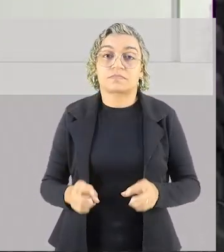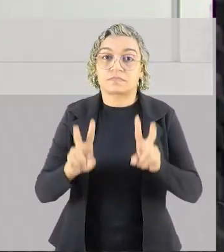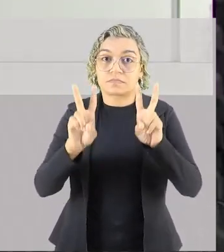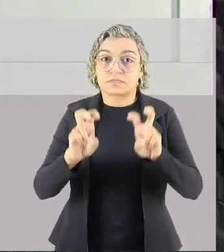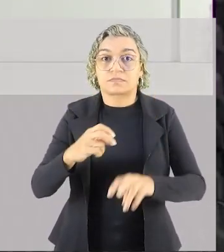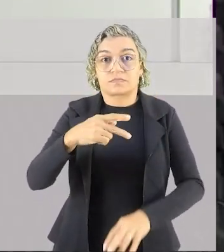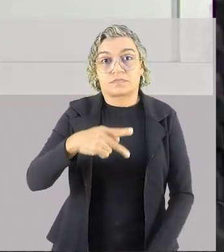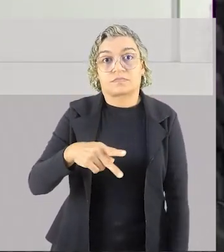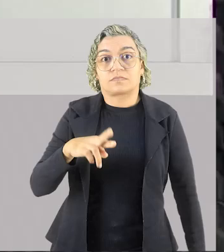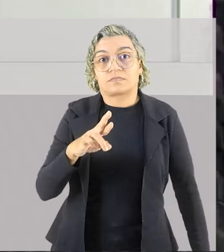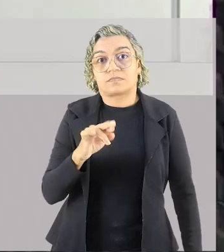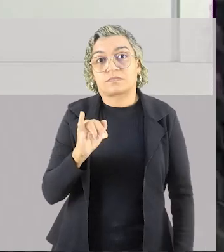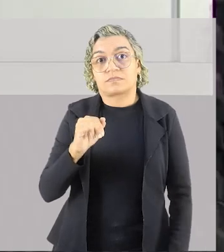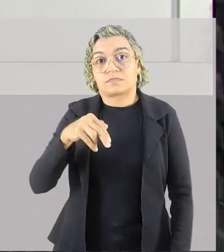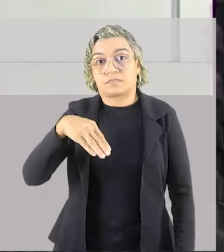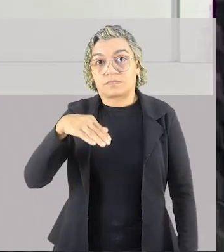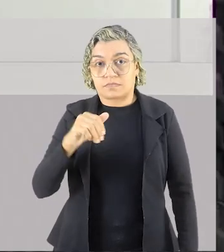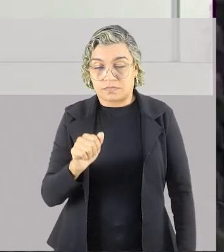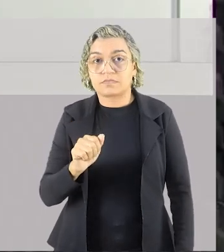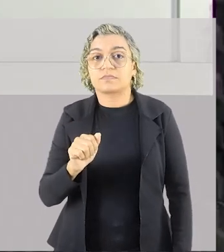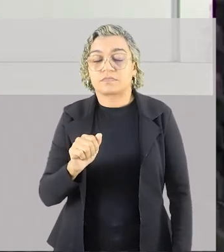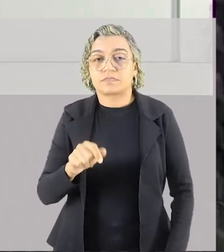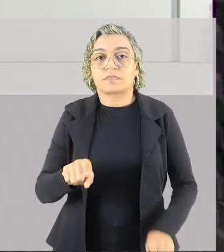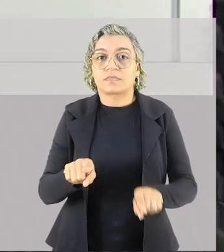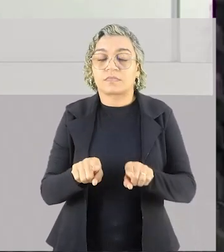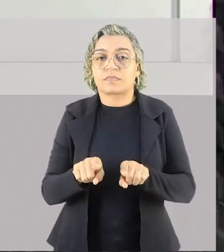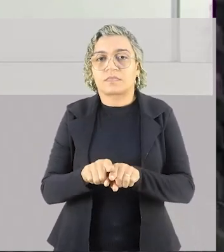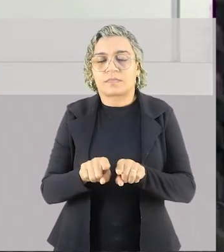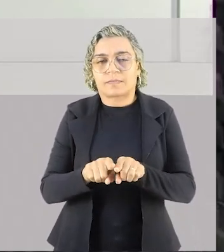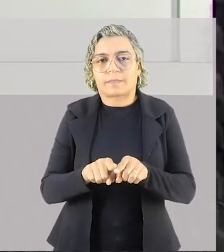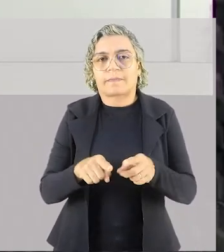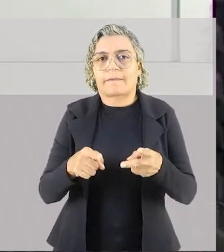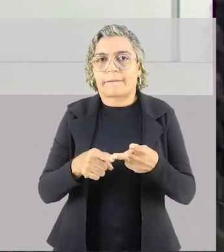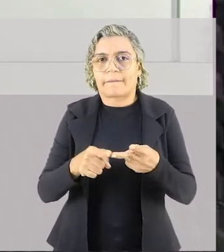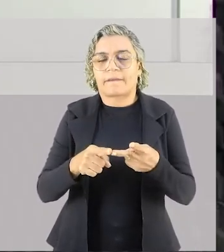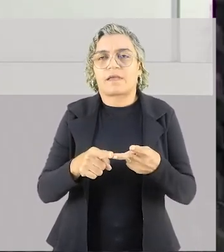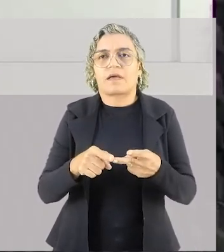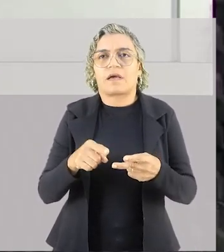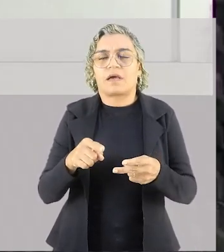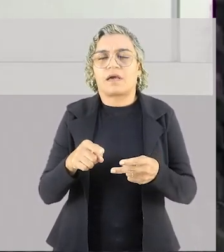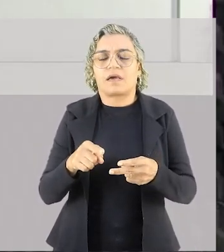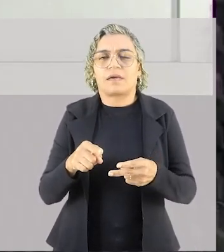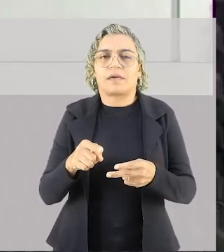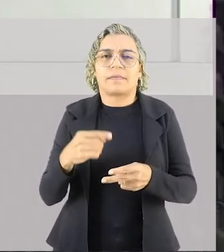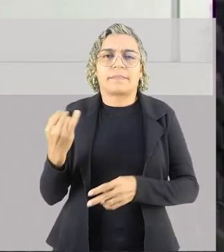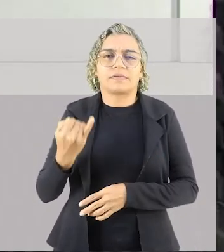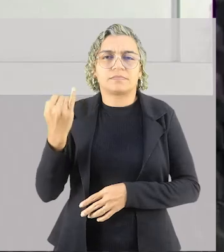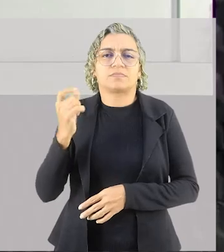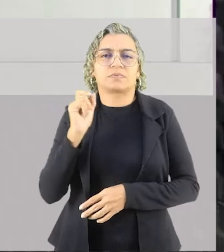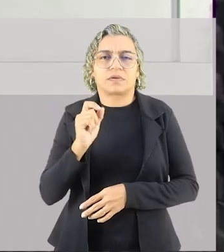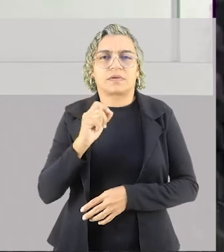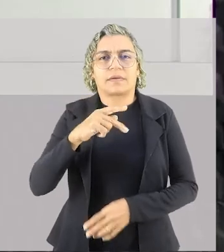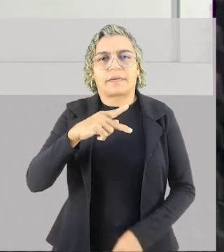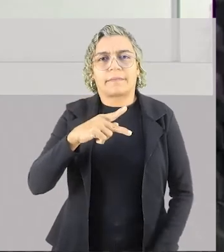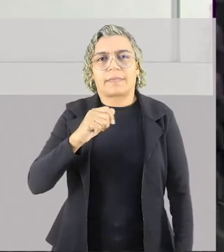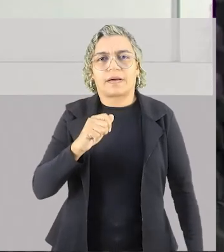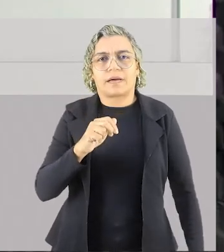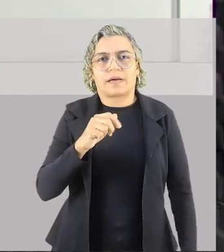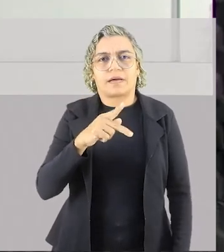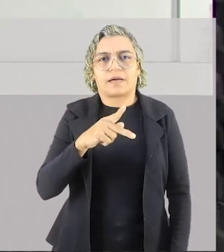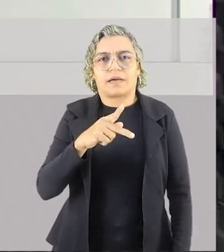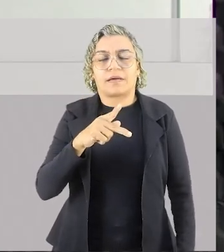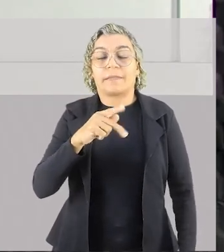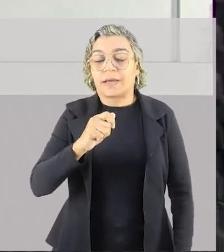prisma, especificamente do paralelepípedo e do cubo, que são os prismas que mais caem,